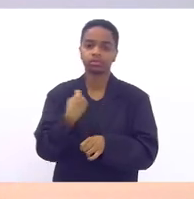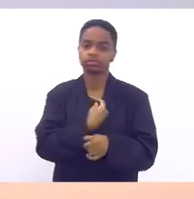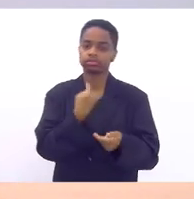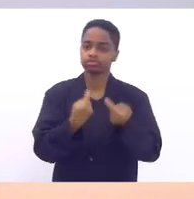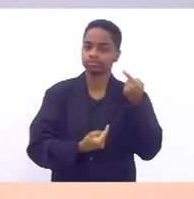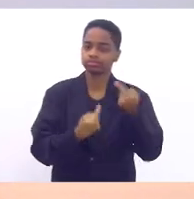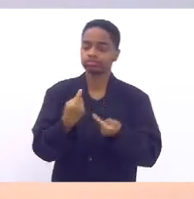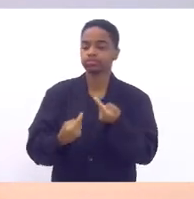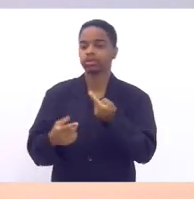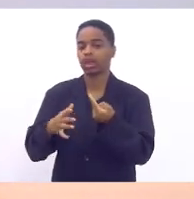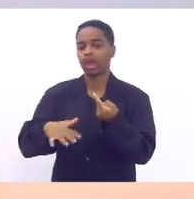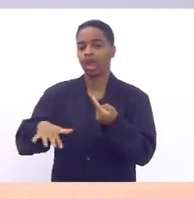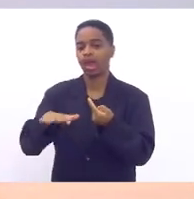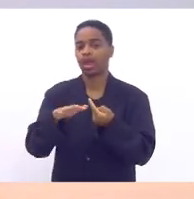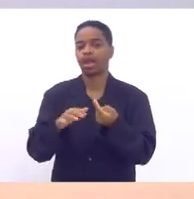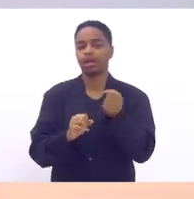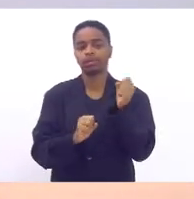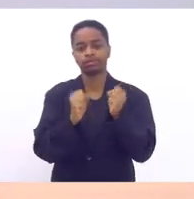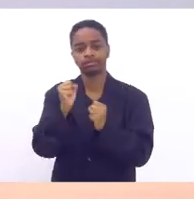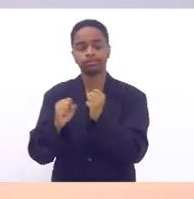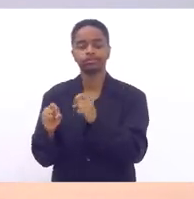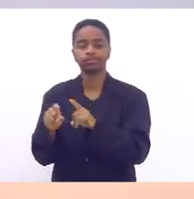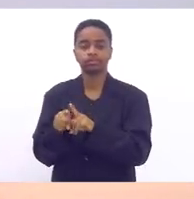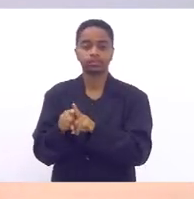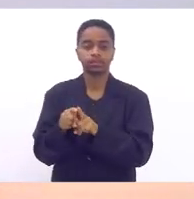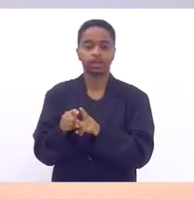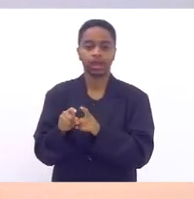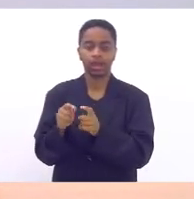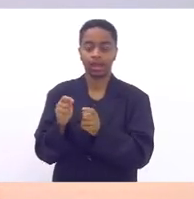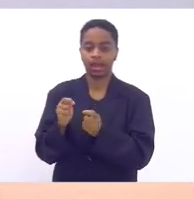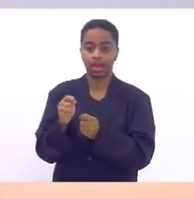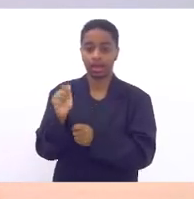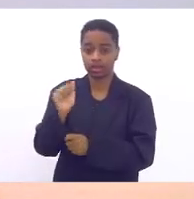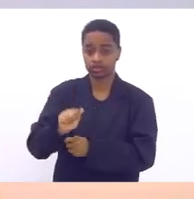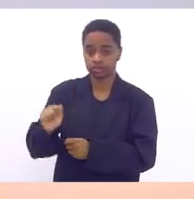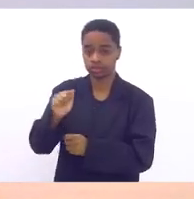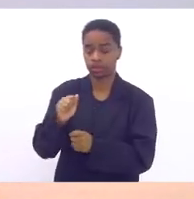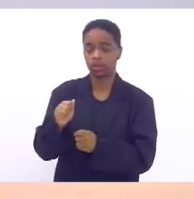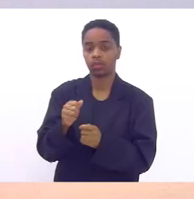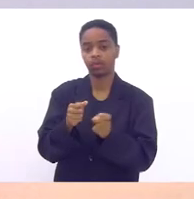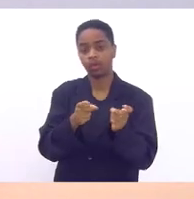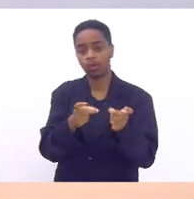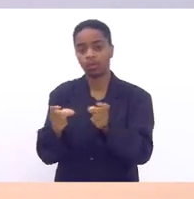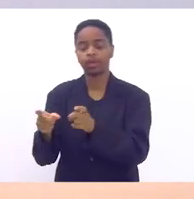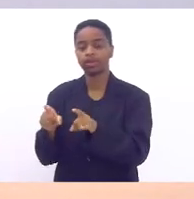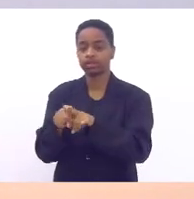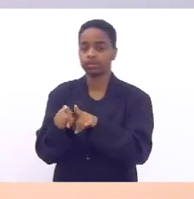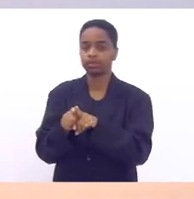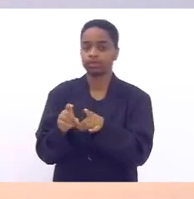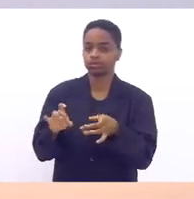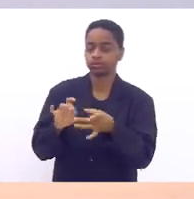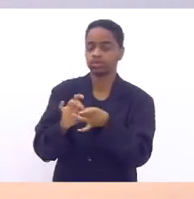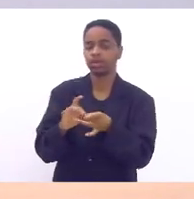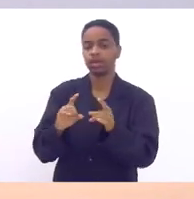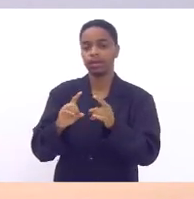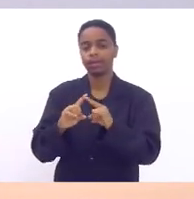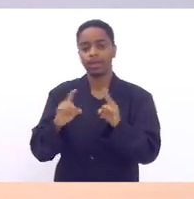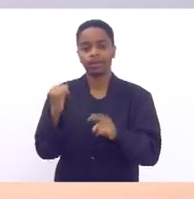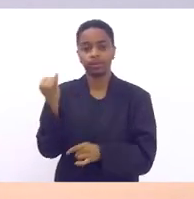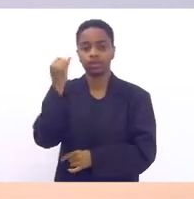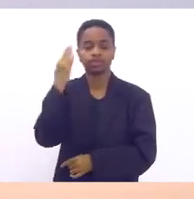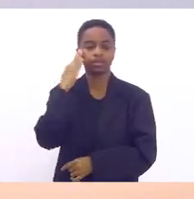associação comercial também se posiciona nisso a figura de ter um olhar médico ali é de extrema relevância e